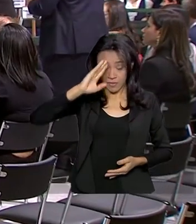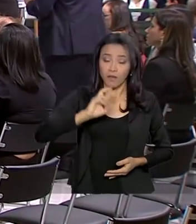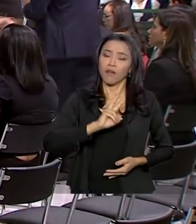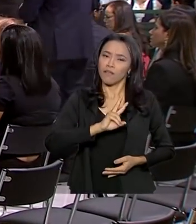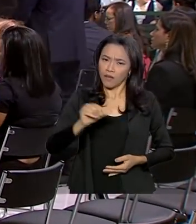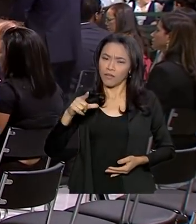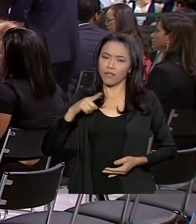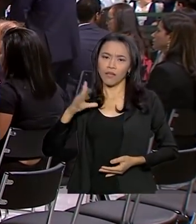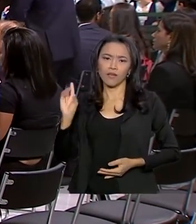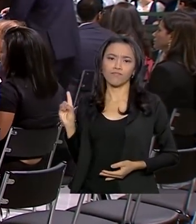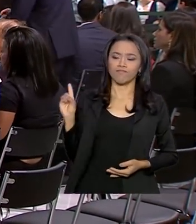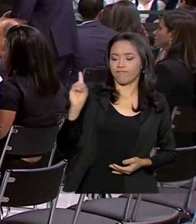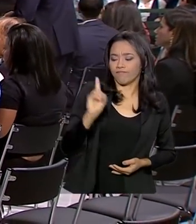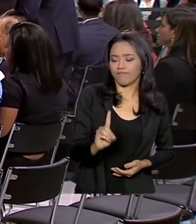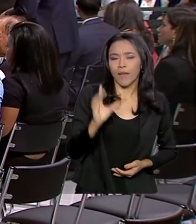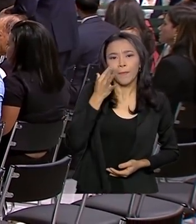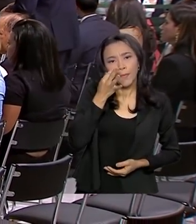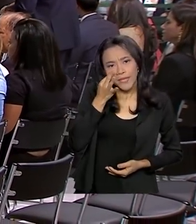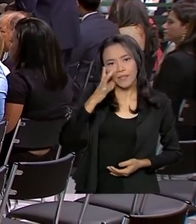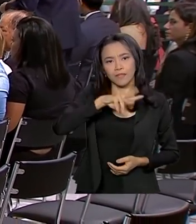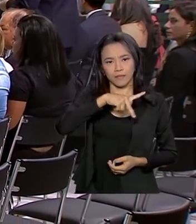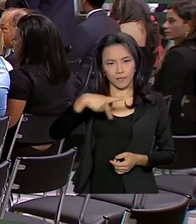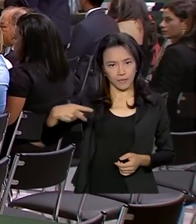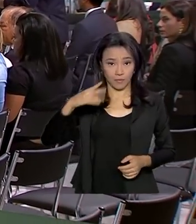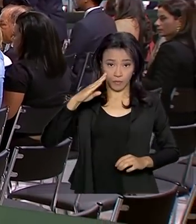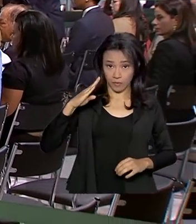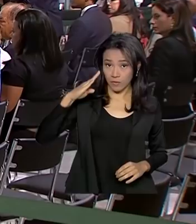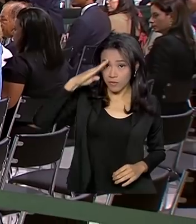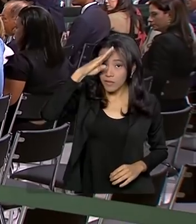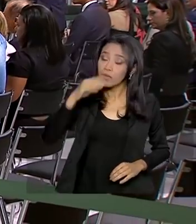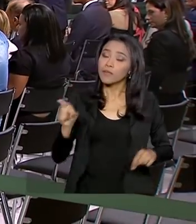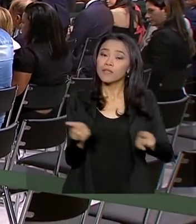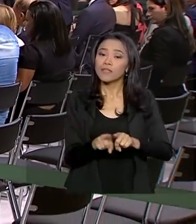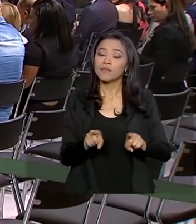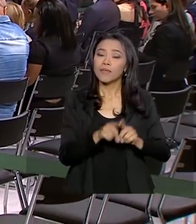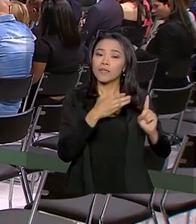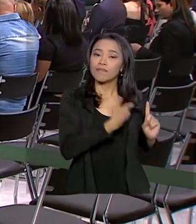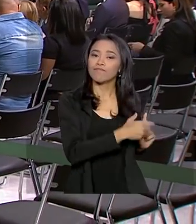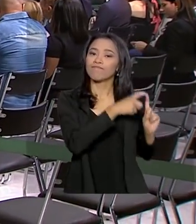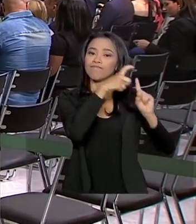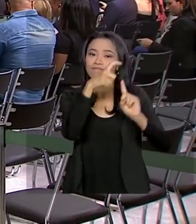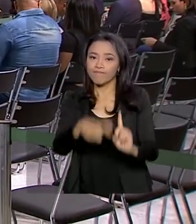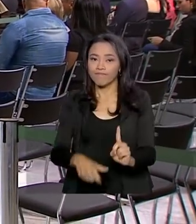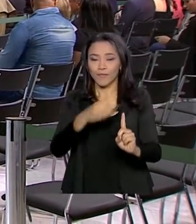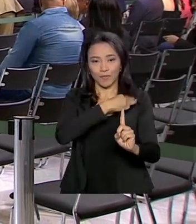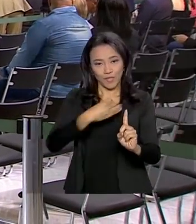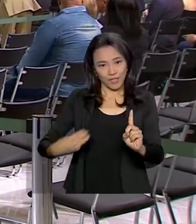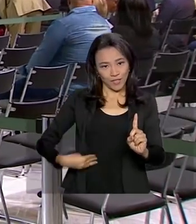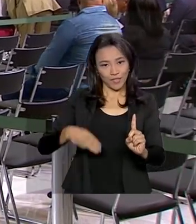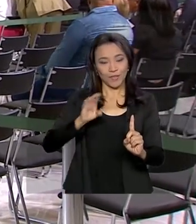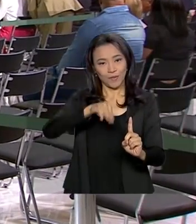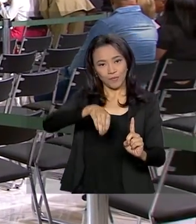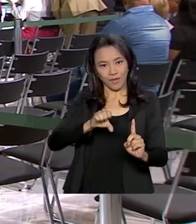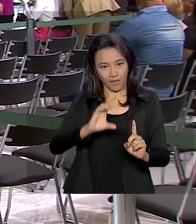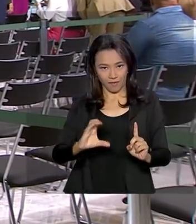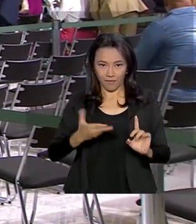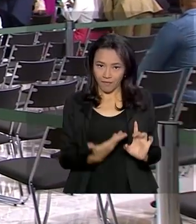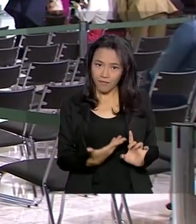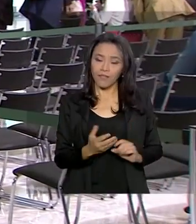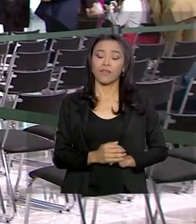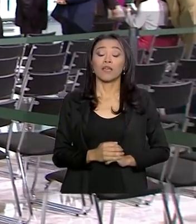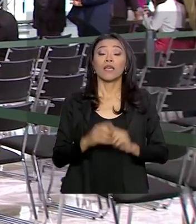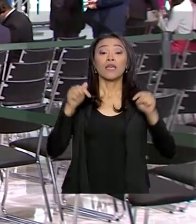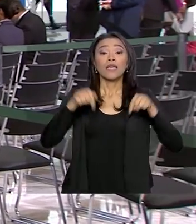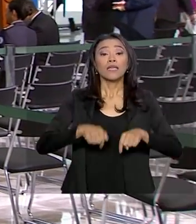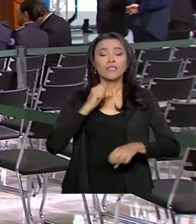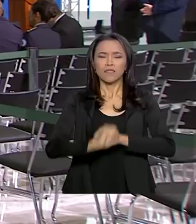contar com a presença do presidente Jair Bolsonaro e também do ministro da Educação, Abraham Weintraub. Neste